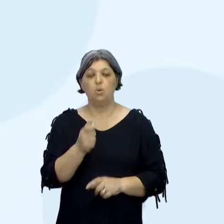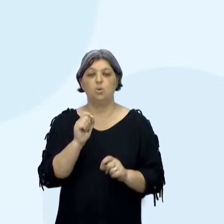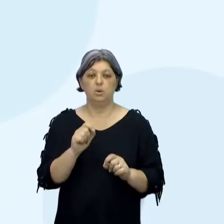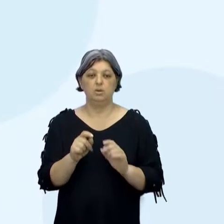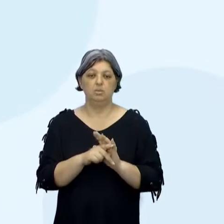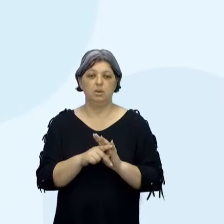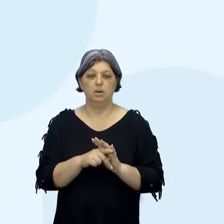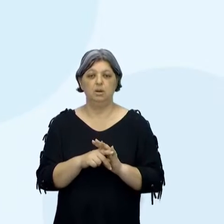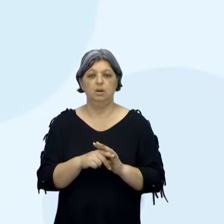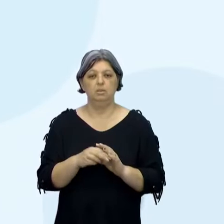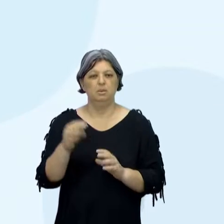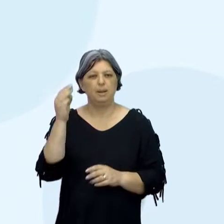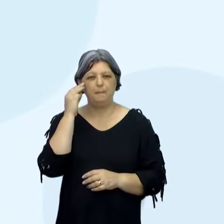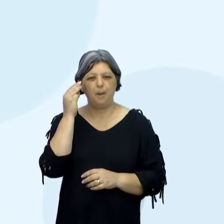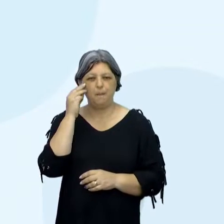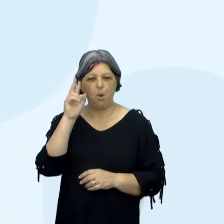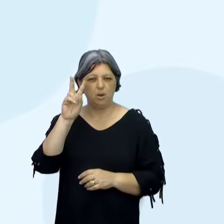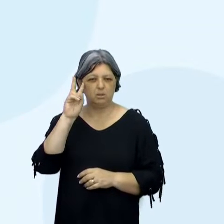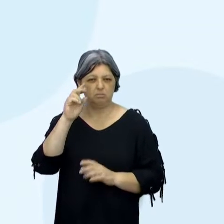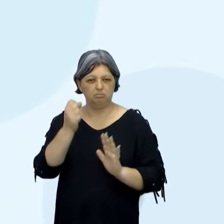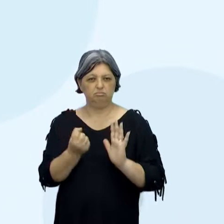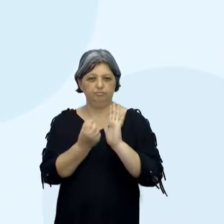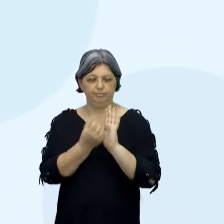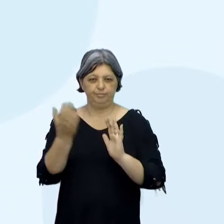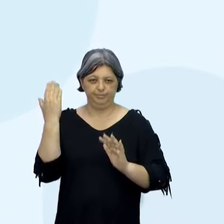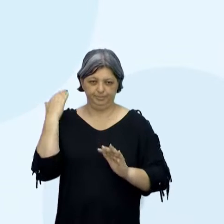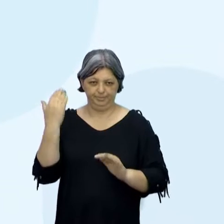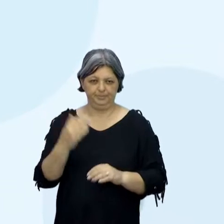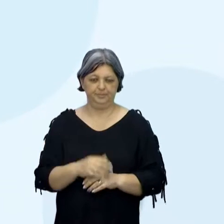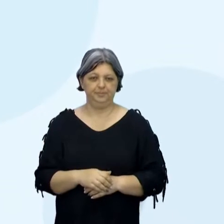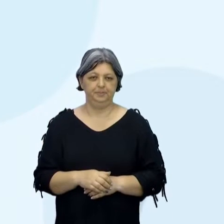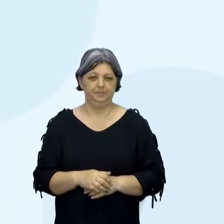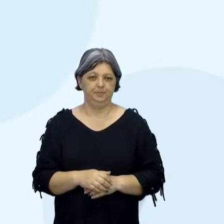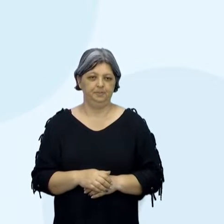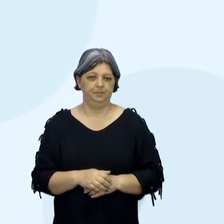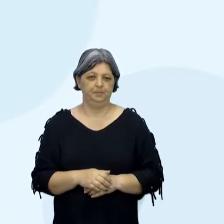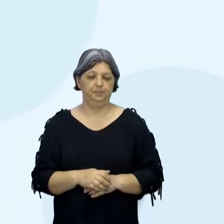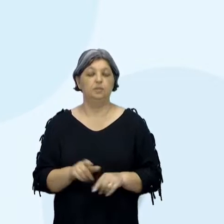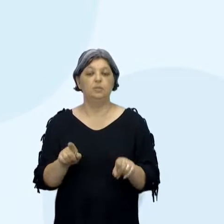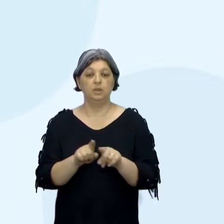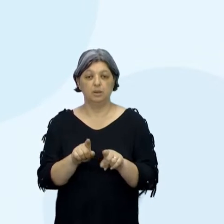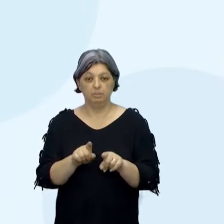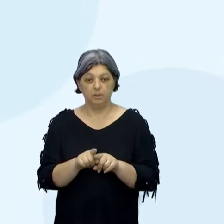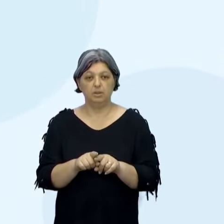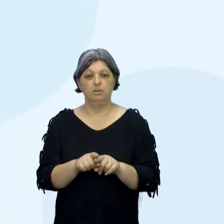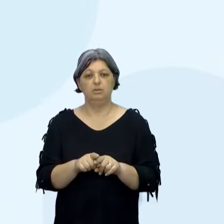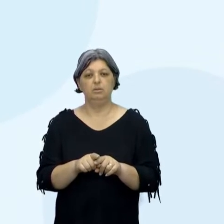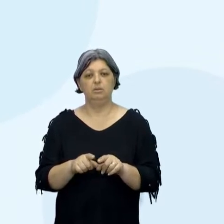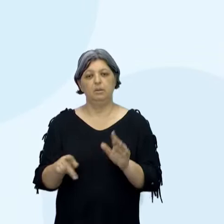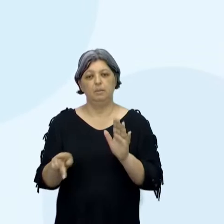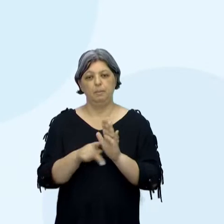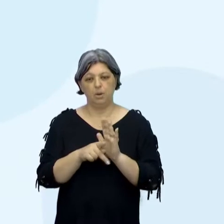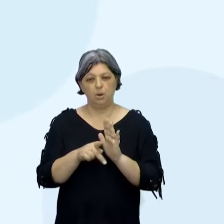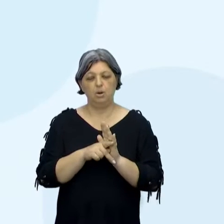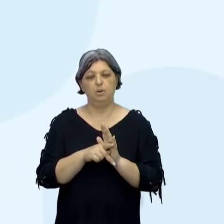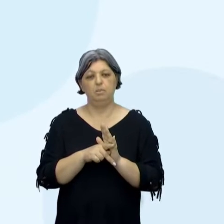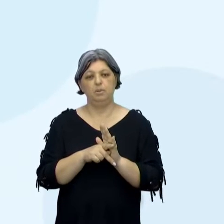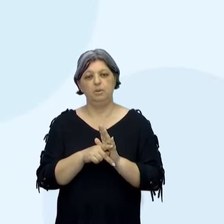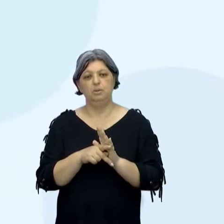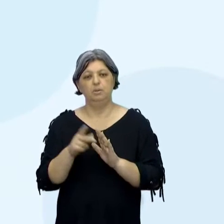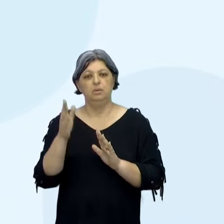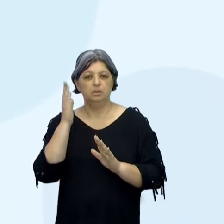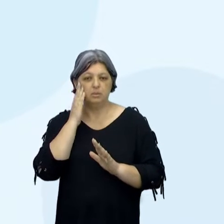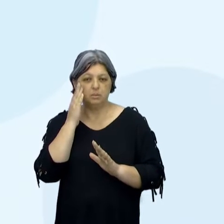nossas memórias históricas, e como parte aí da nossa própria noção de